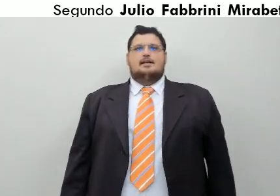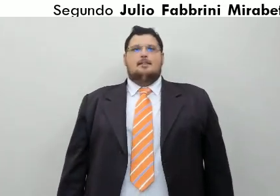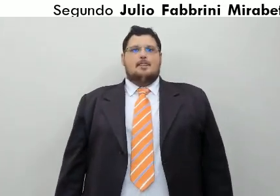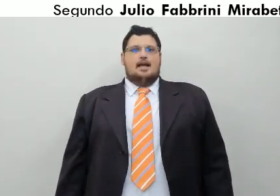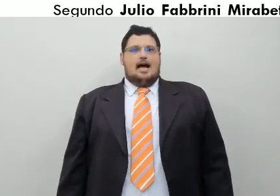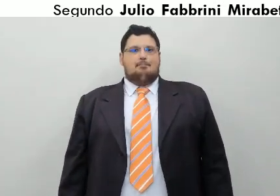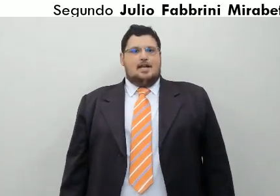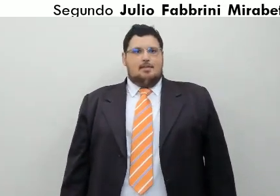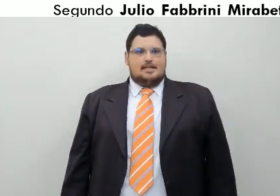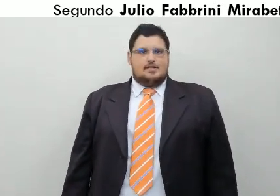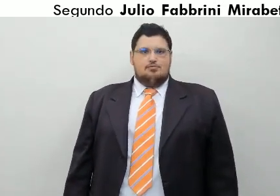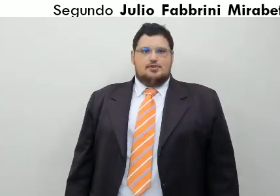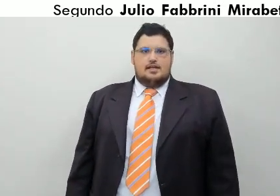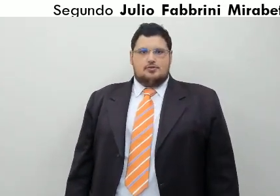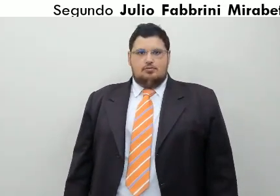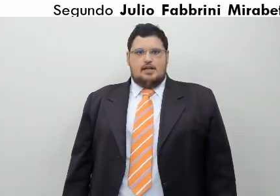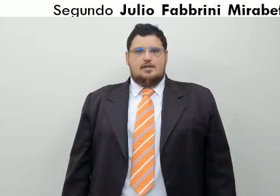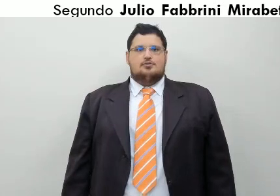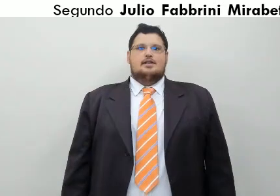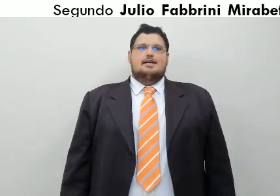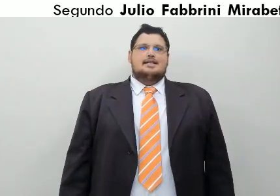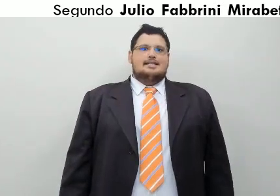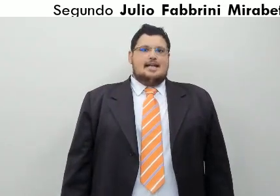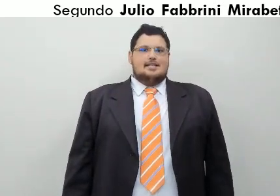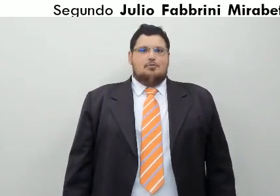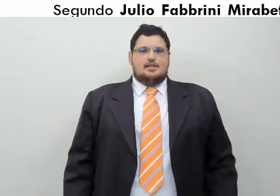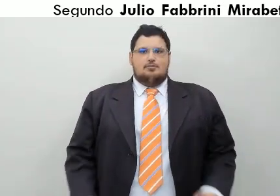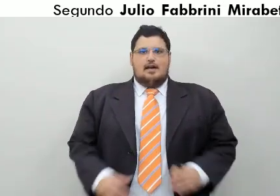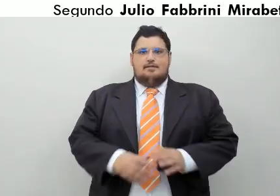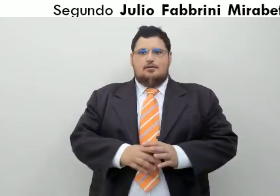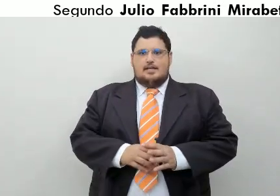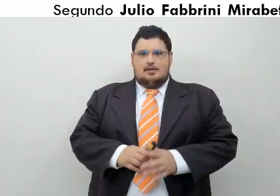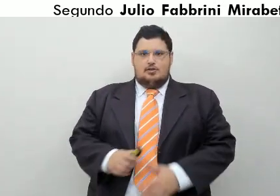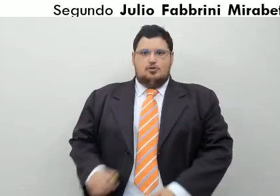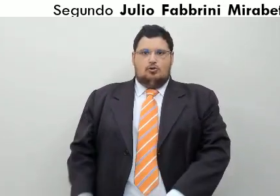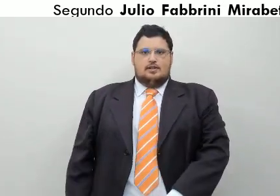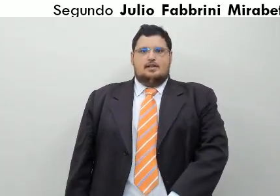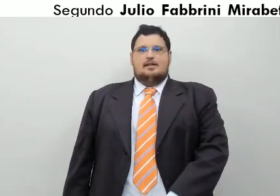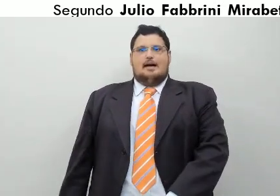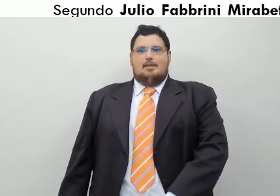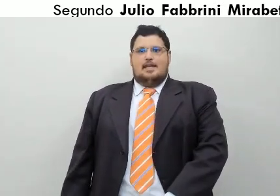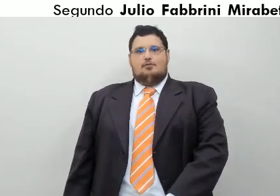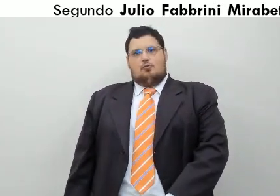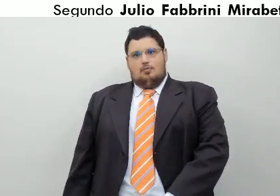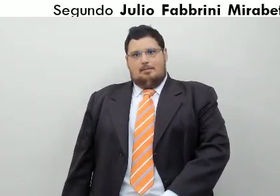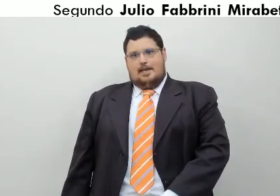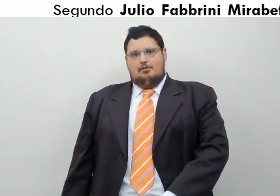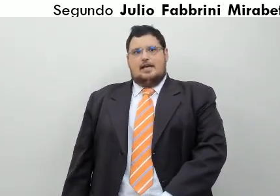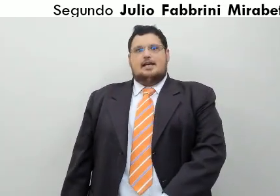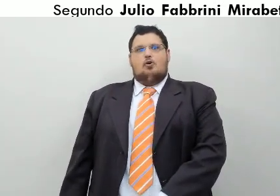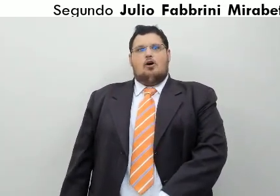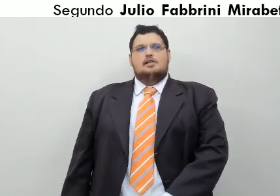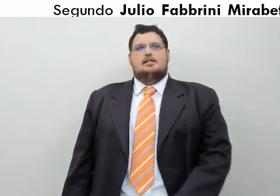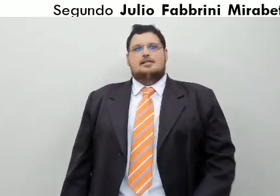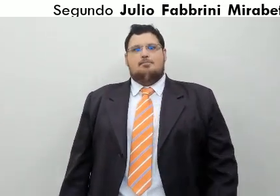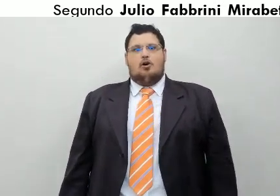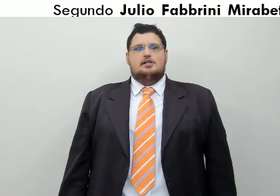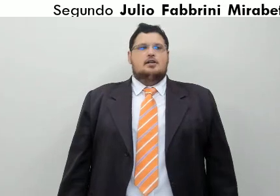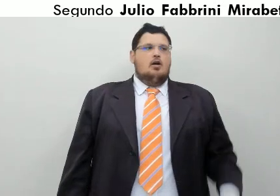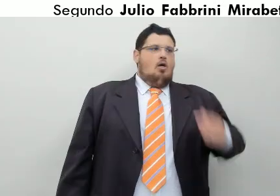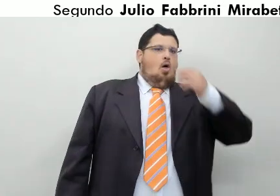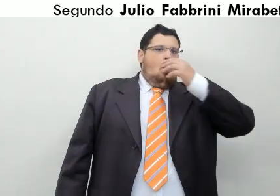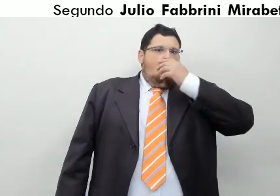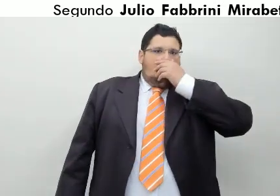fala assim. A pena é aumentada de 1/6 a 1/3 se a exposição da vida ou da saúde de outrem a perigo, né, decorre de